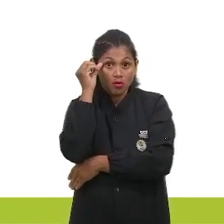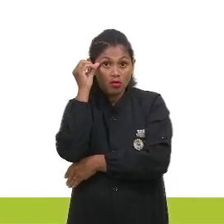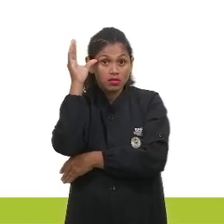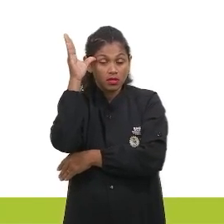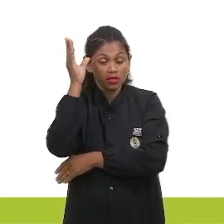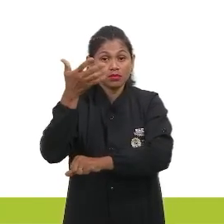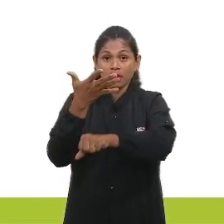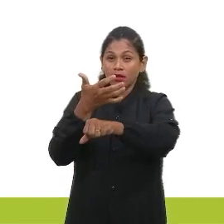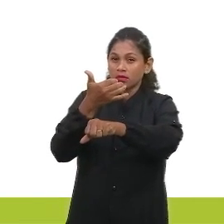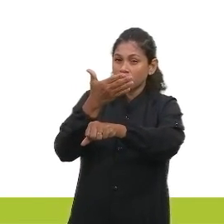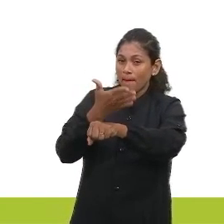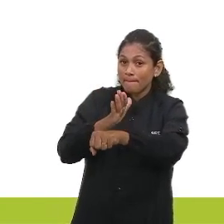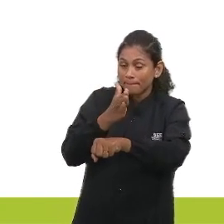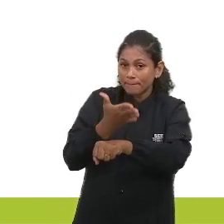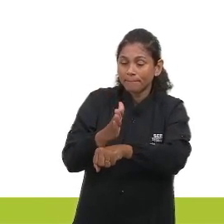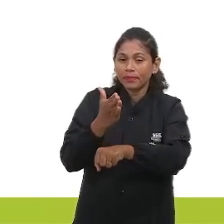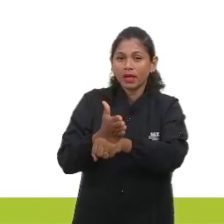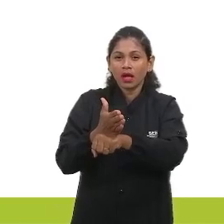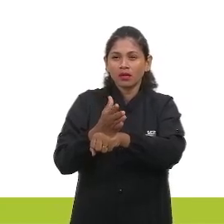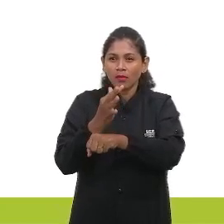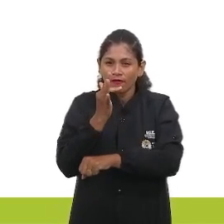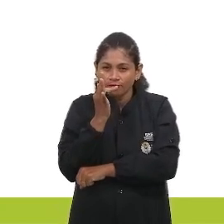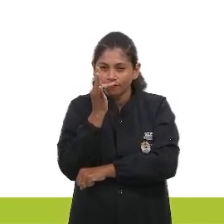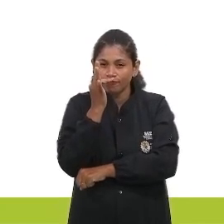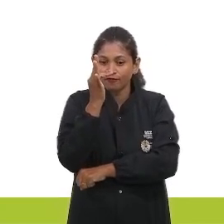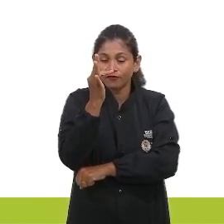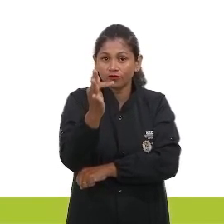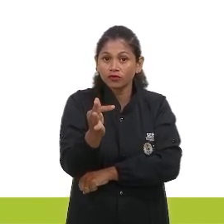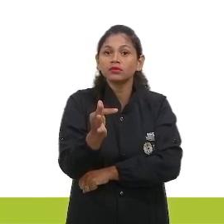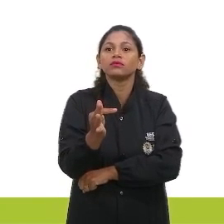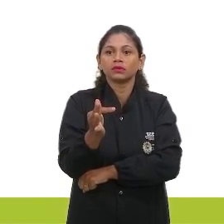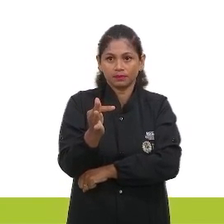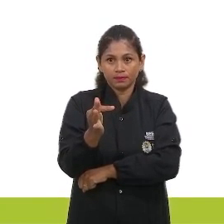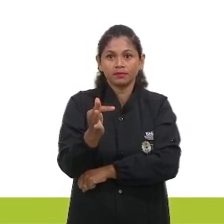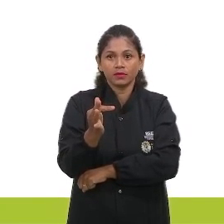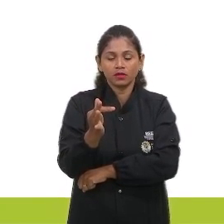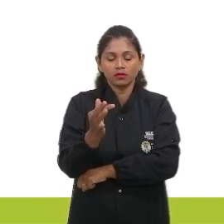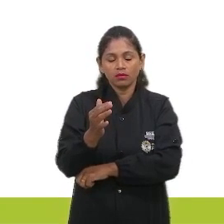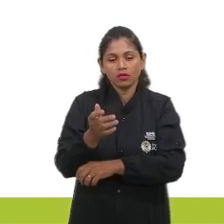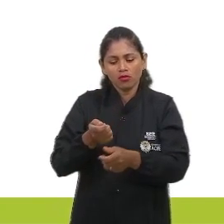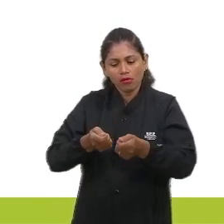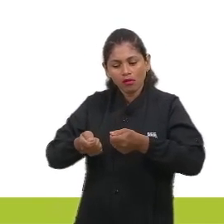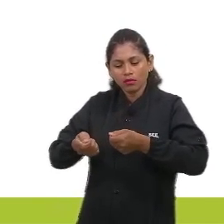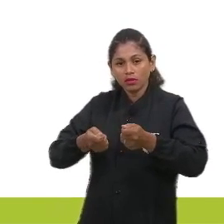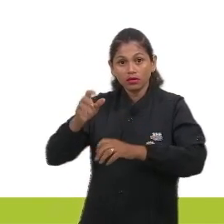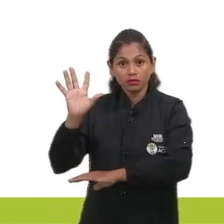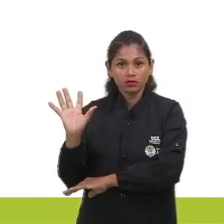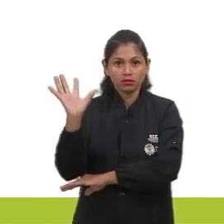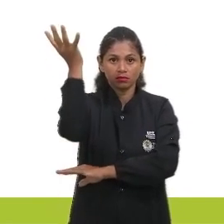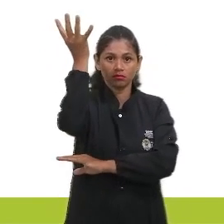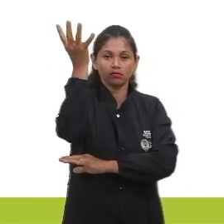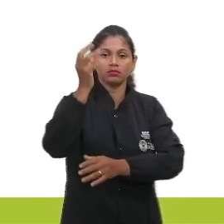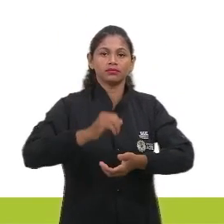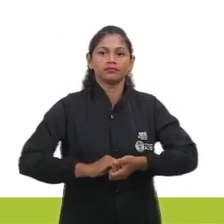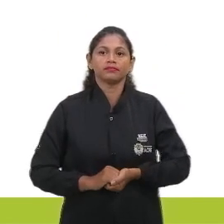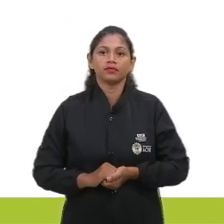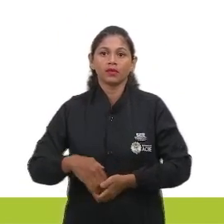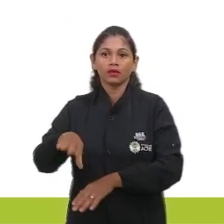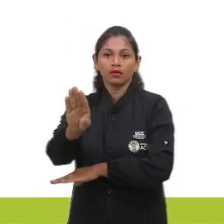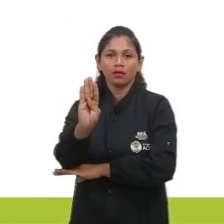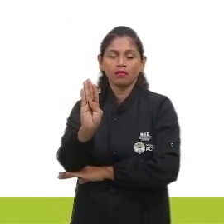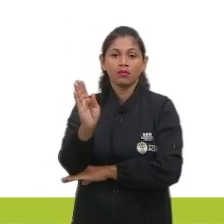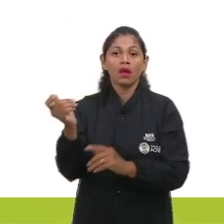para previsão, explicação e controle dos fenômenos. Letra B, permitir